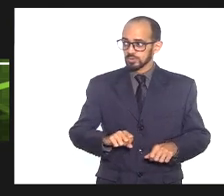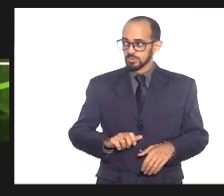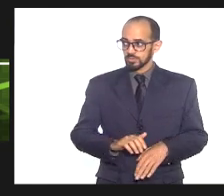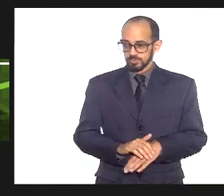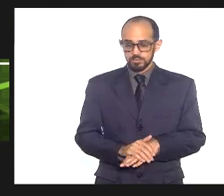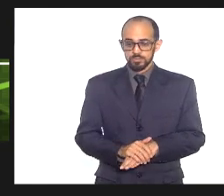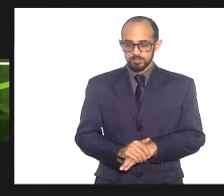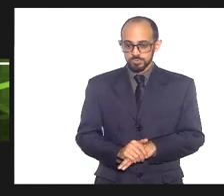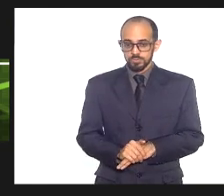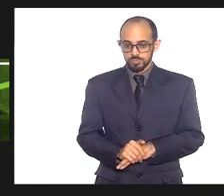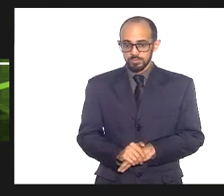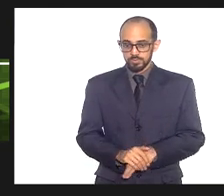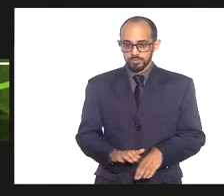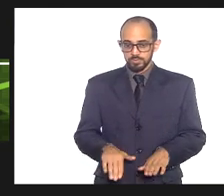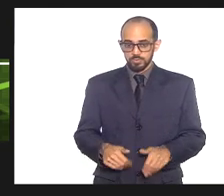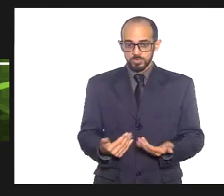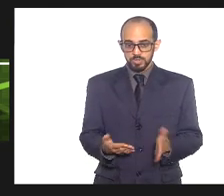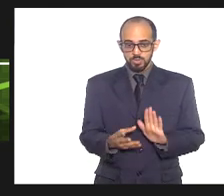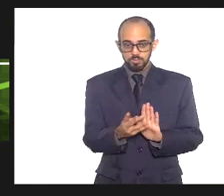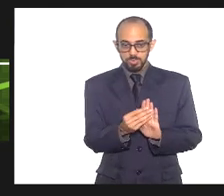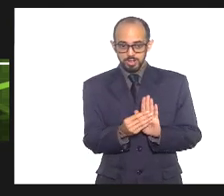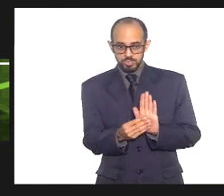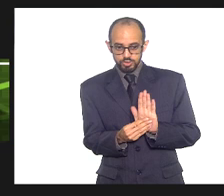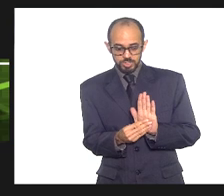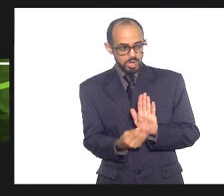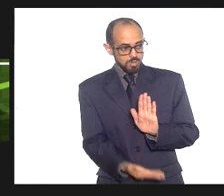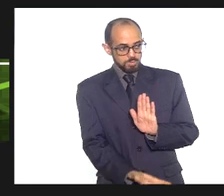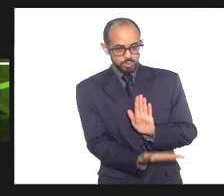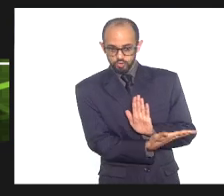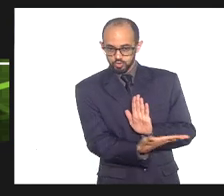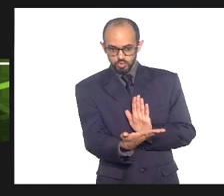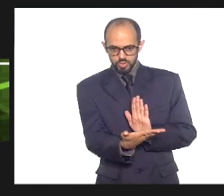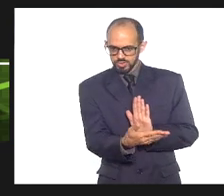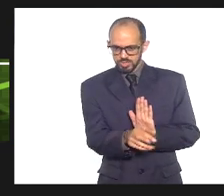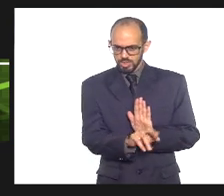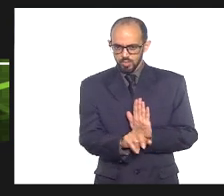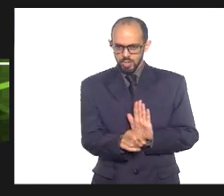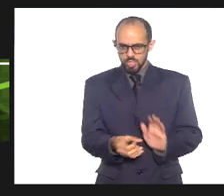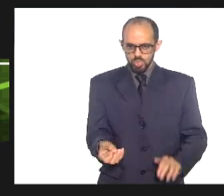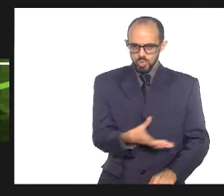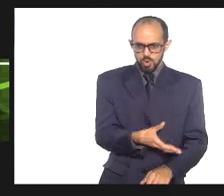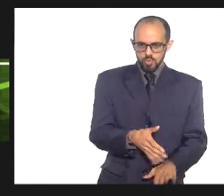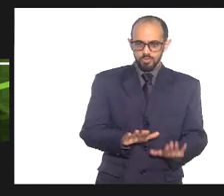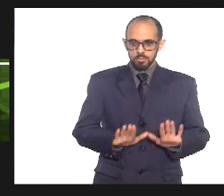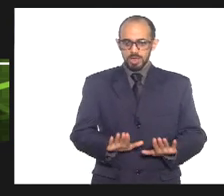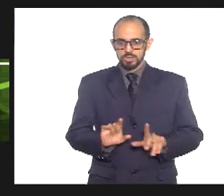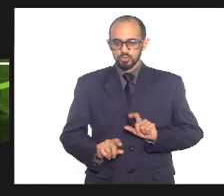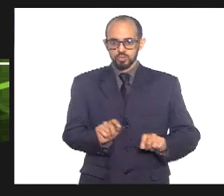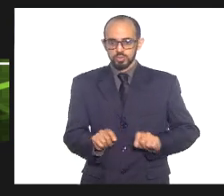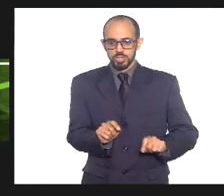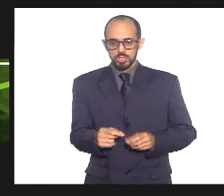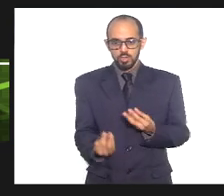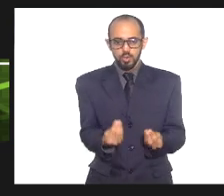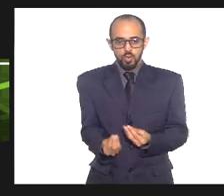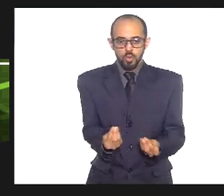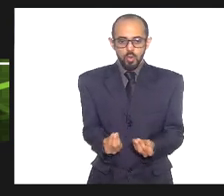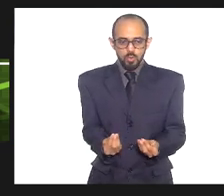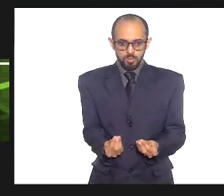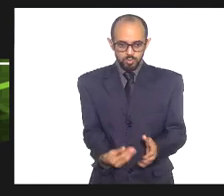somente para ilustrar para os senhores, o que não é novidade para os senhores, como se